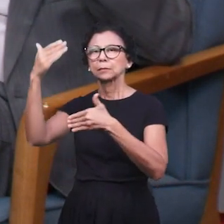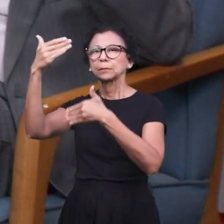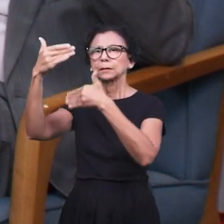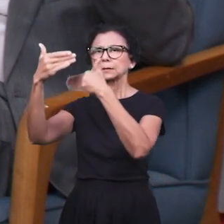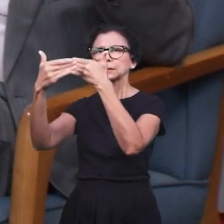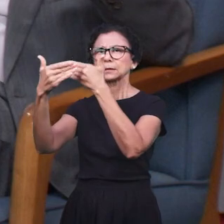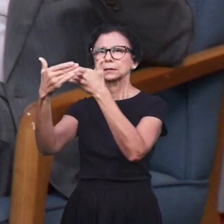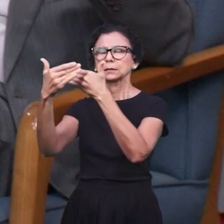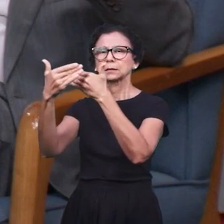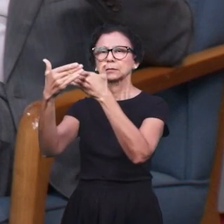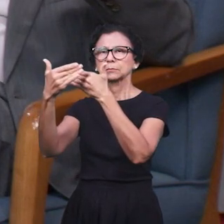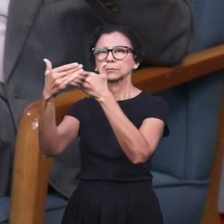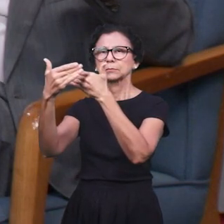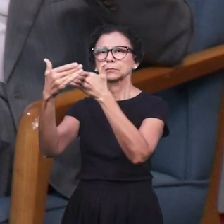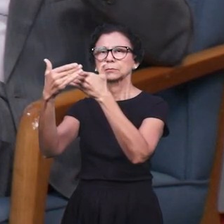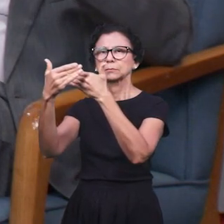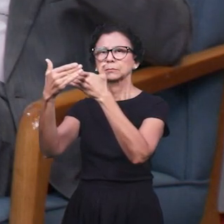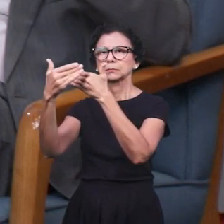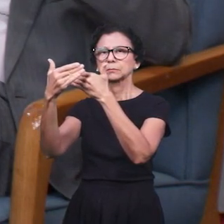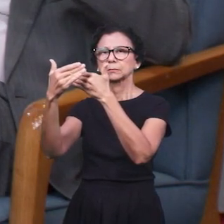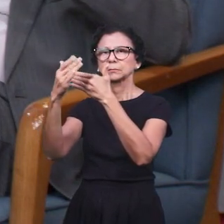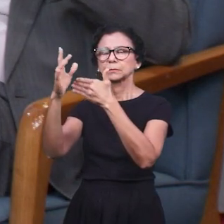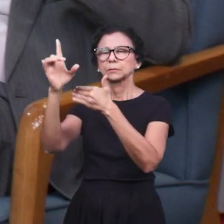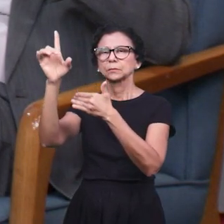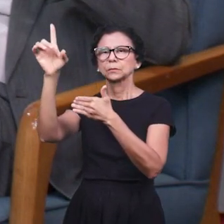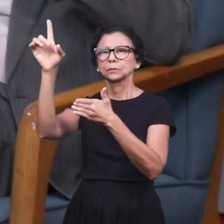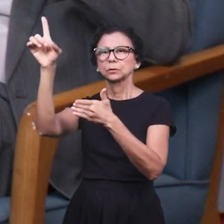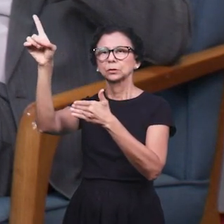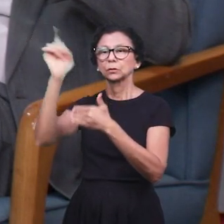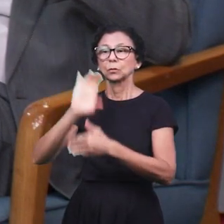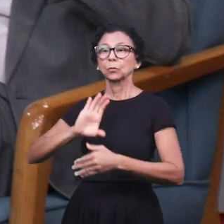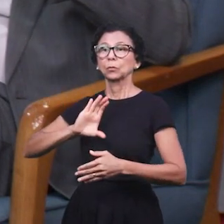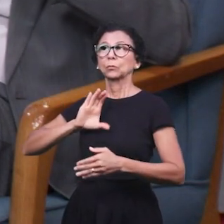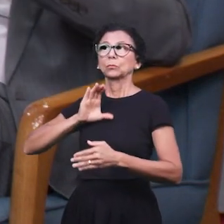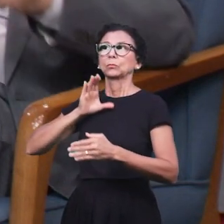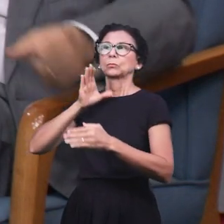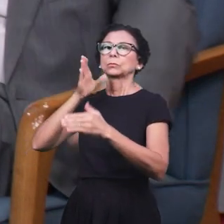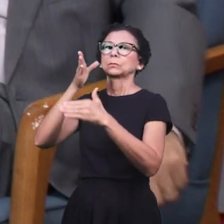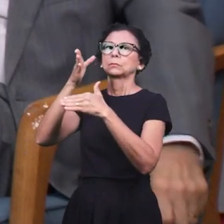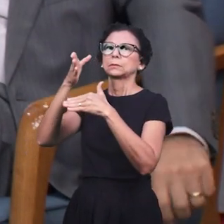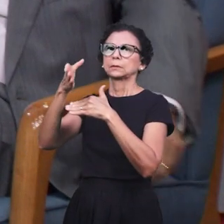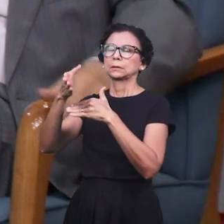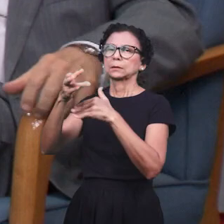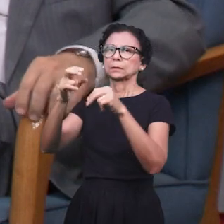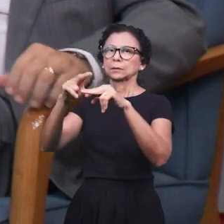no Santíssimo pelo sangue de Jesus.